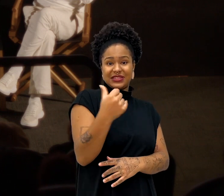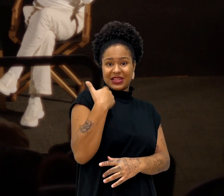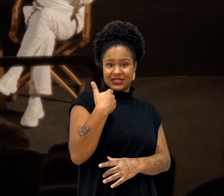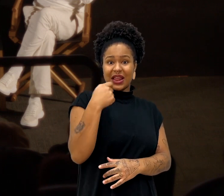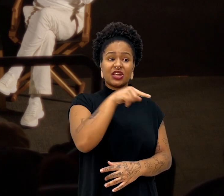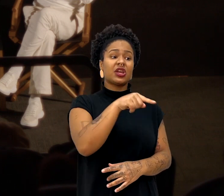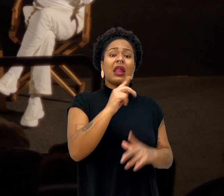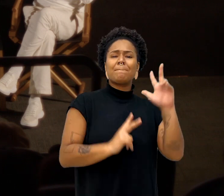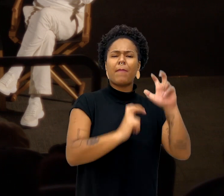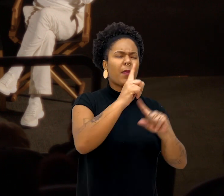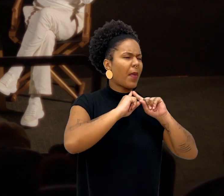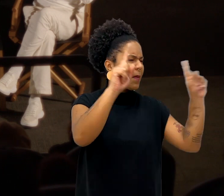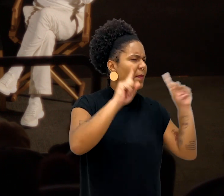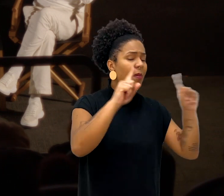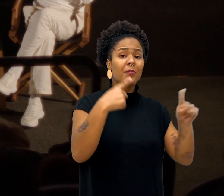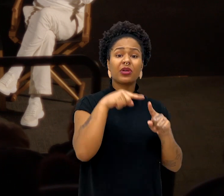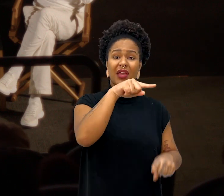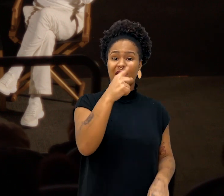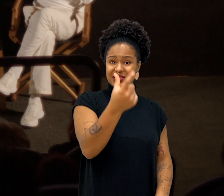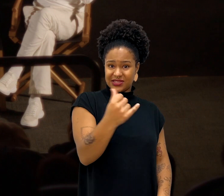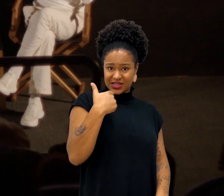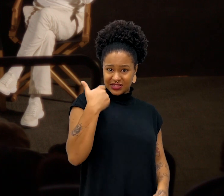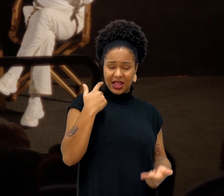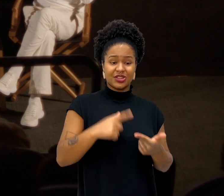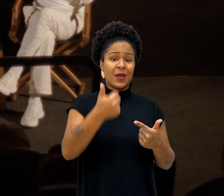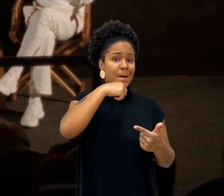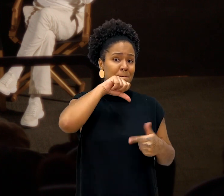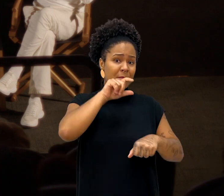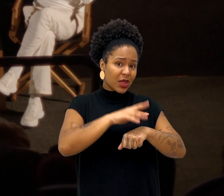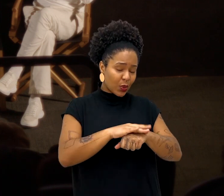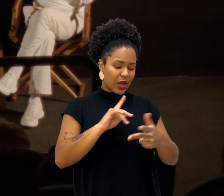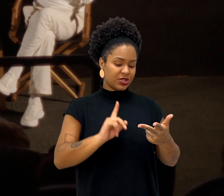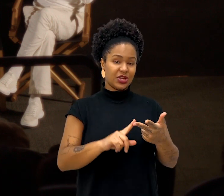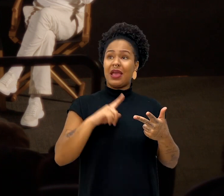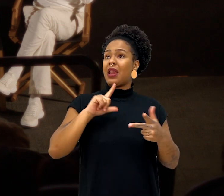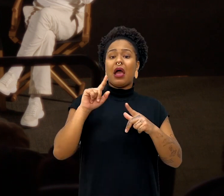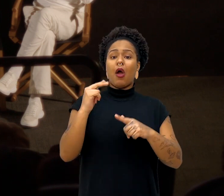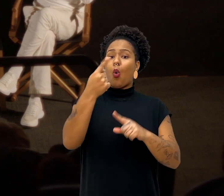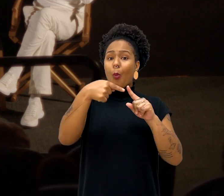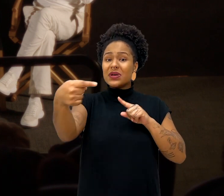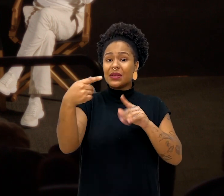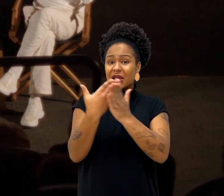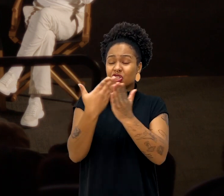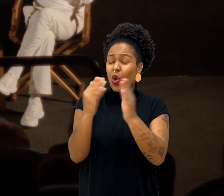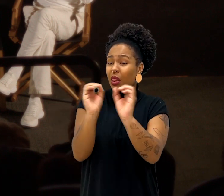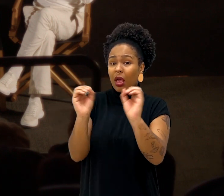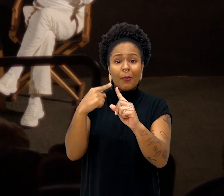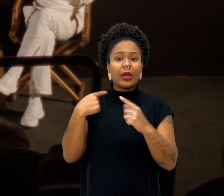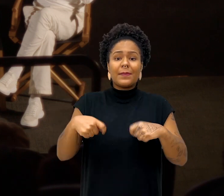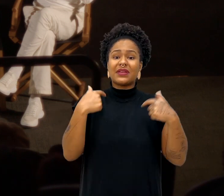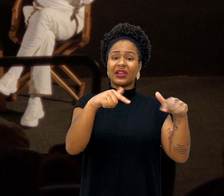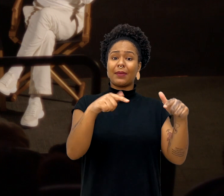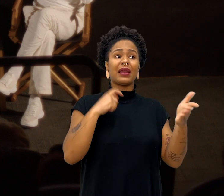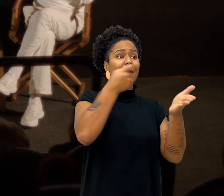estava brigando porque a mãe dela está desempregada, porque ela teve que faltar uma semana na escola para poder trabalhar,